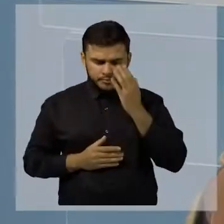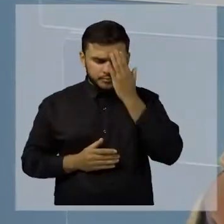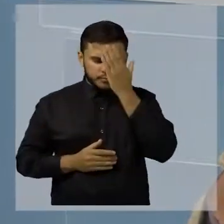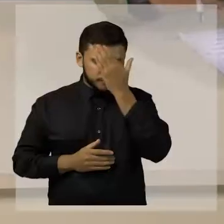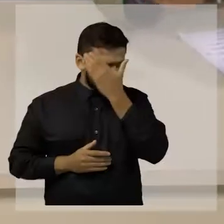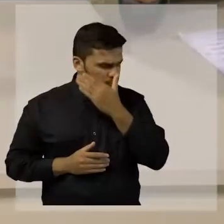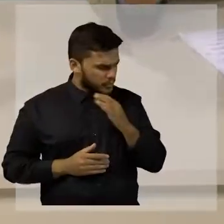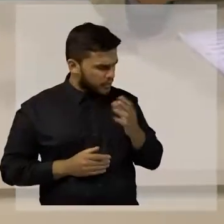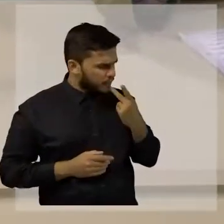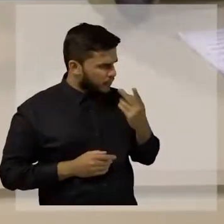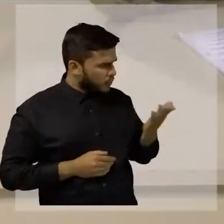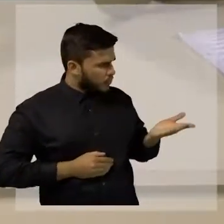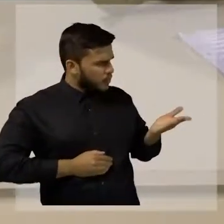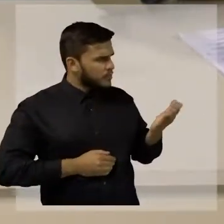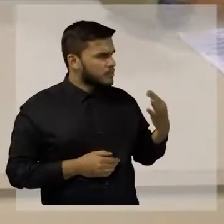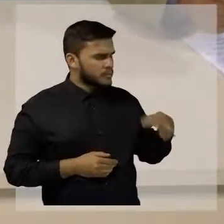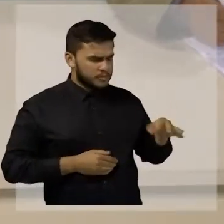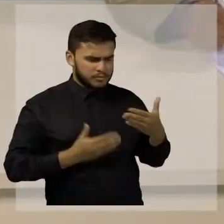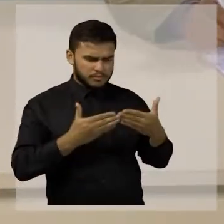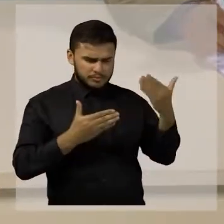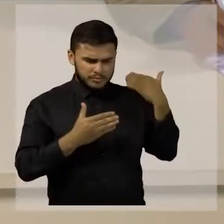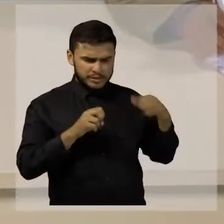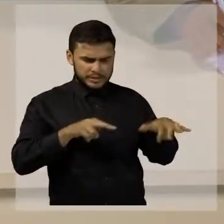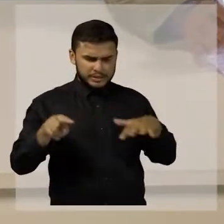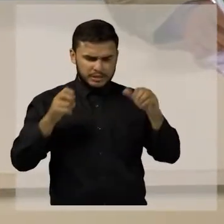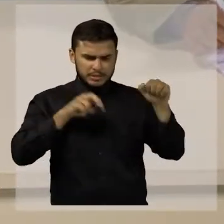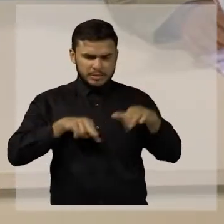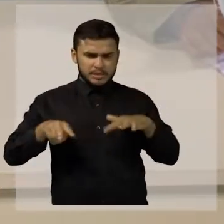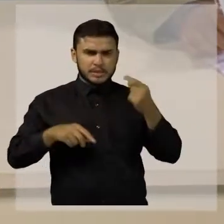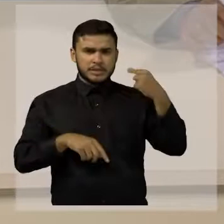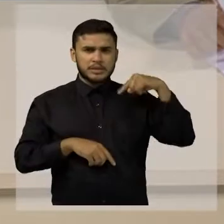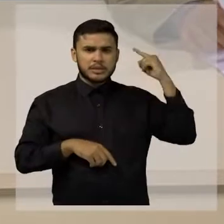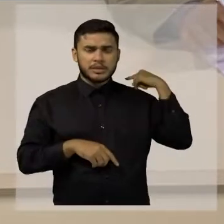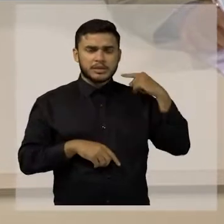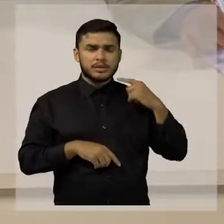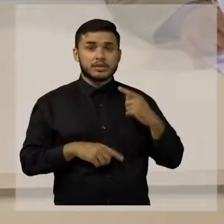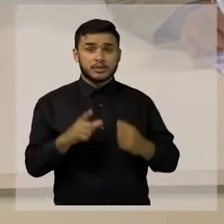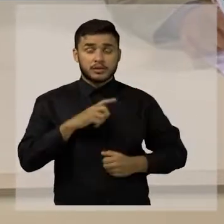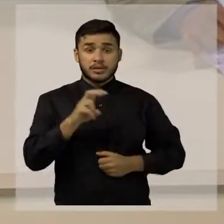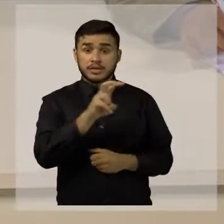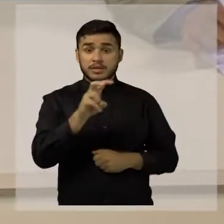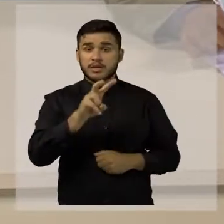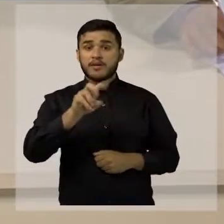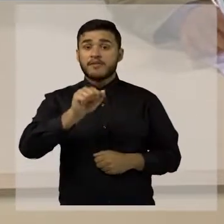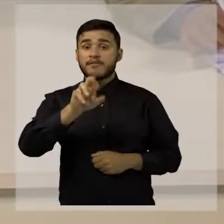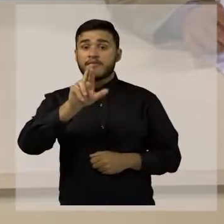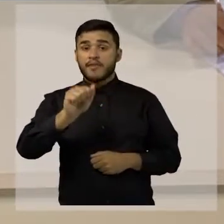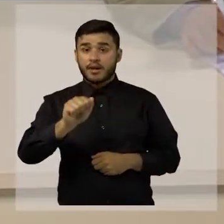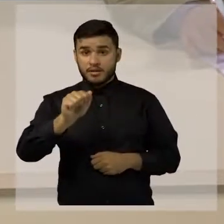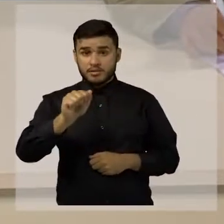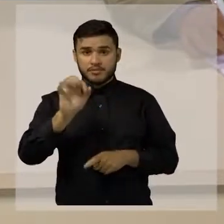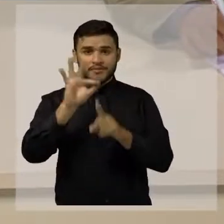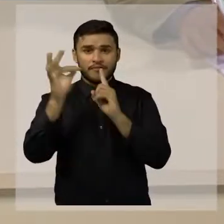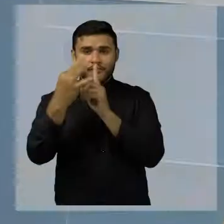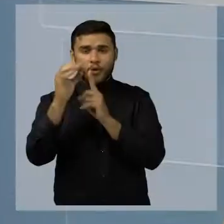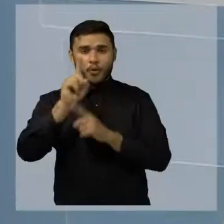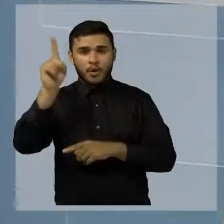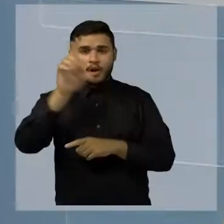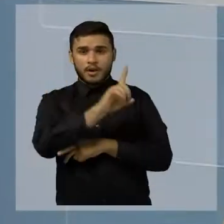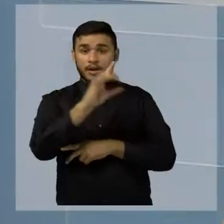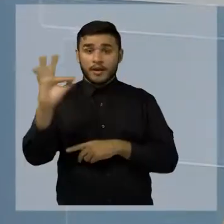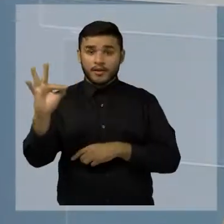caso em voga recente, agora dos últimos 15 dias, a Justiça Federal, na quinta vara, né, do Distrito Federal, por meio da